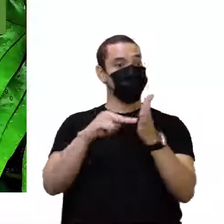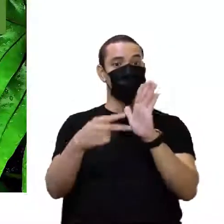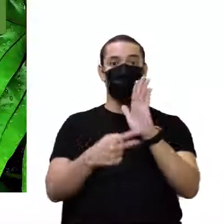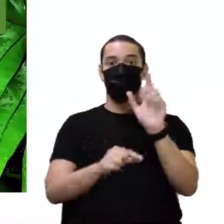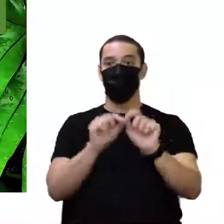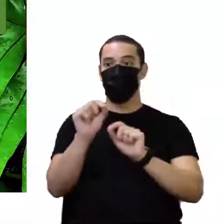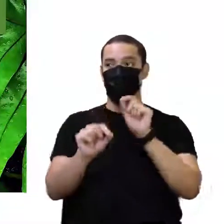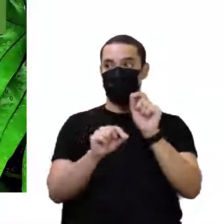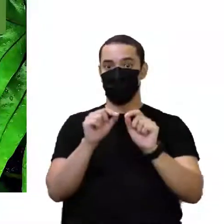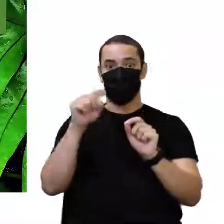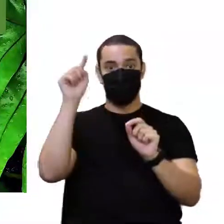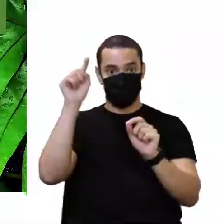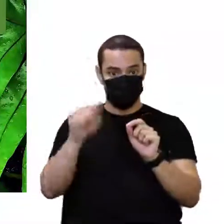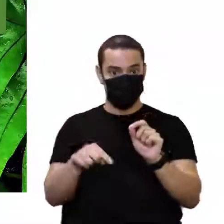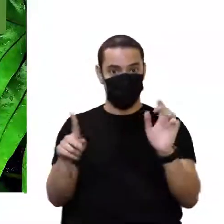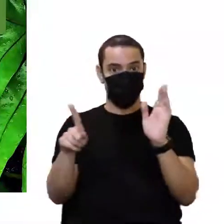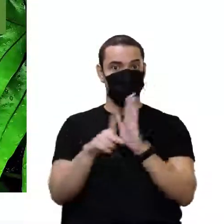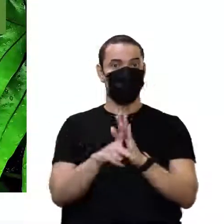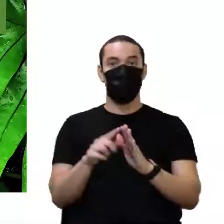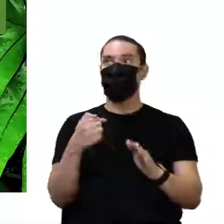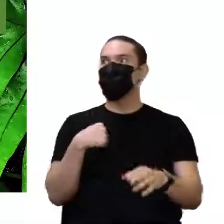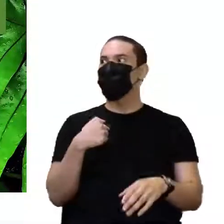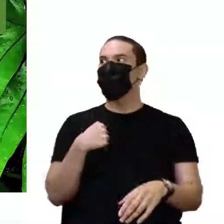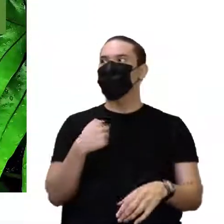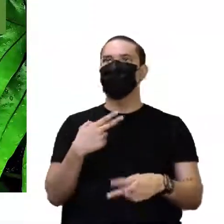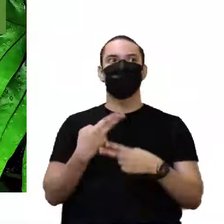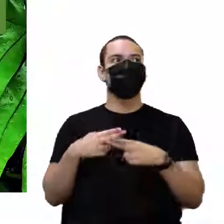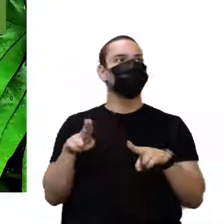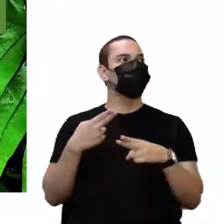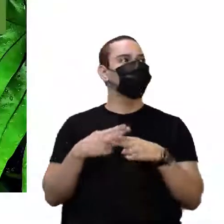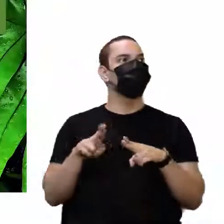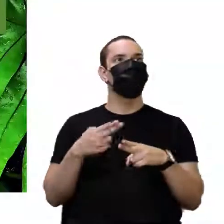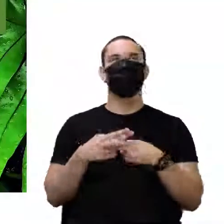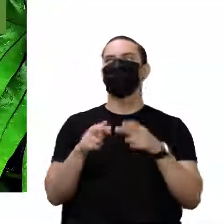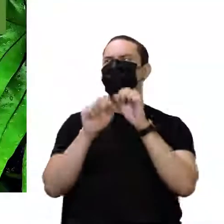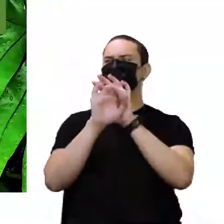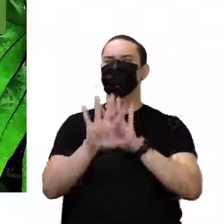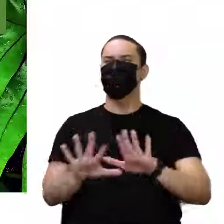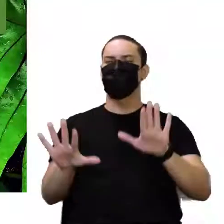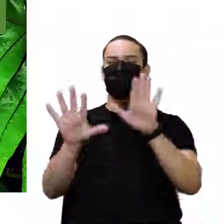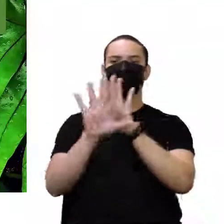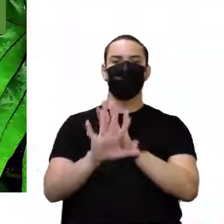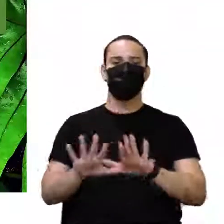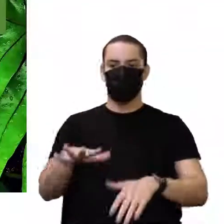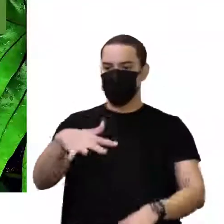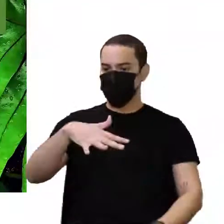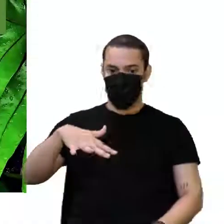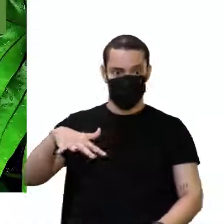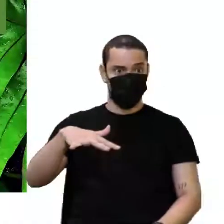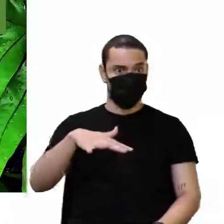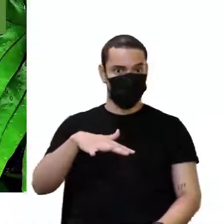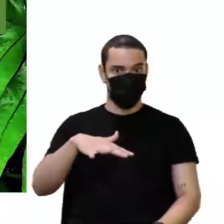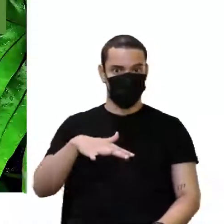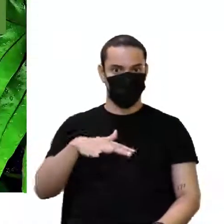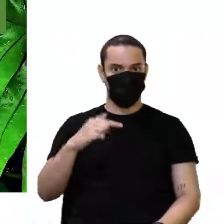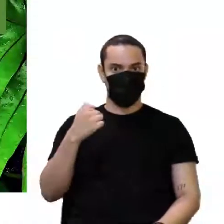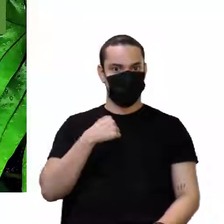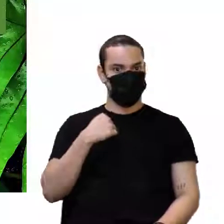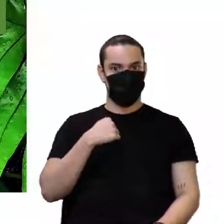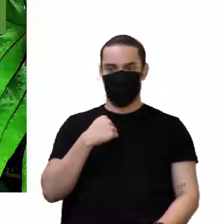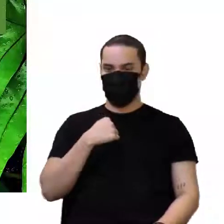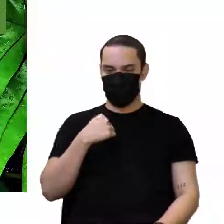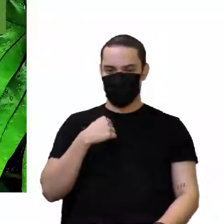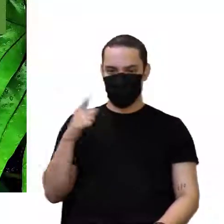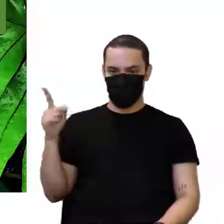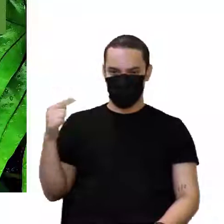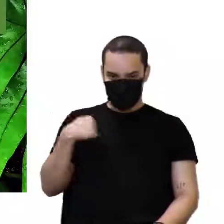é passar desapercebido por alguma situação em determinado ambiente. Eu não estou nadinha